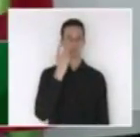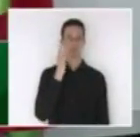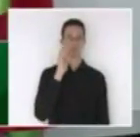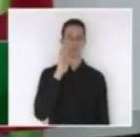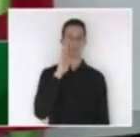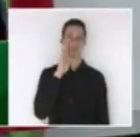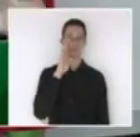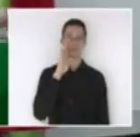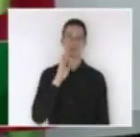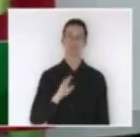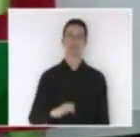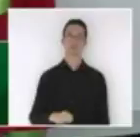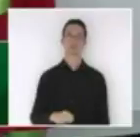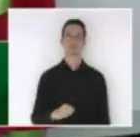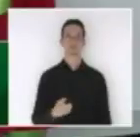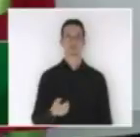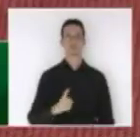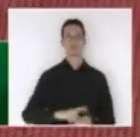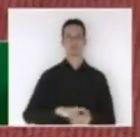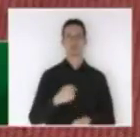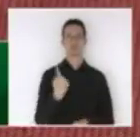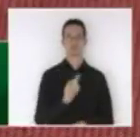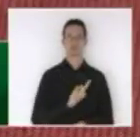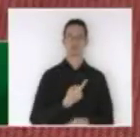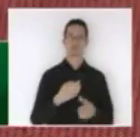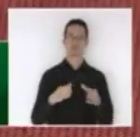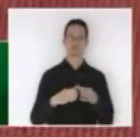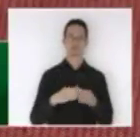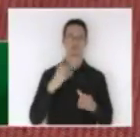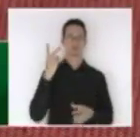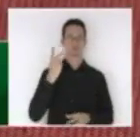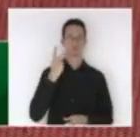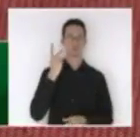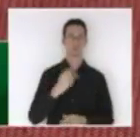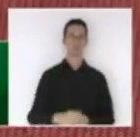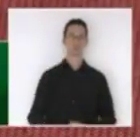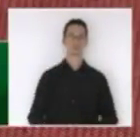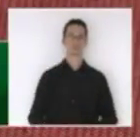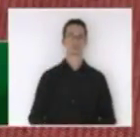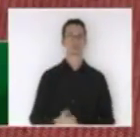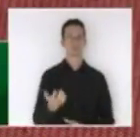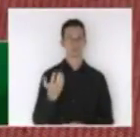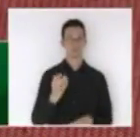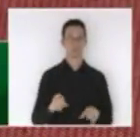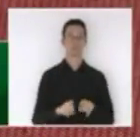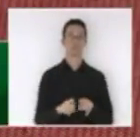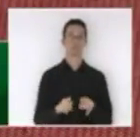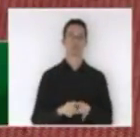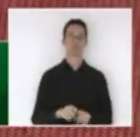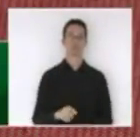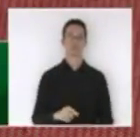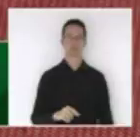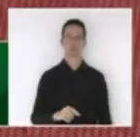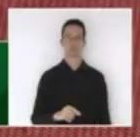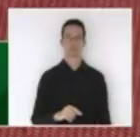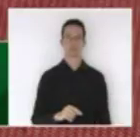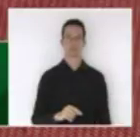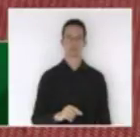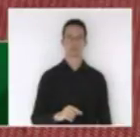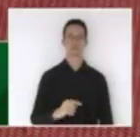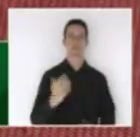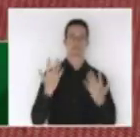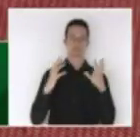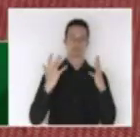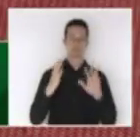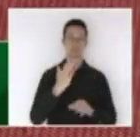esse horário é do nosso bloco. Senhor presidente, senhor deputado, quero também parabenizá-lo pelo excelente tema